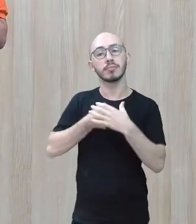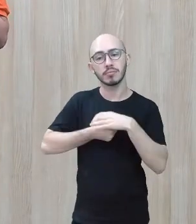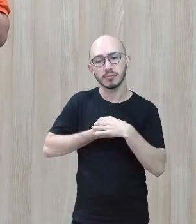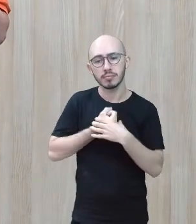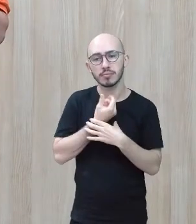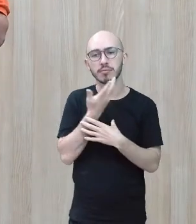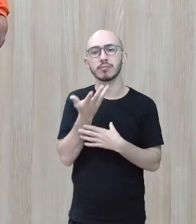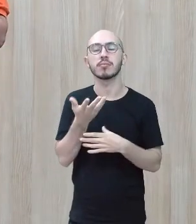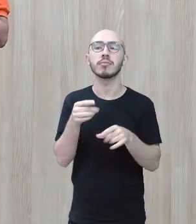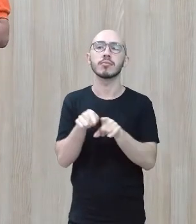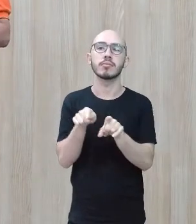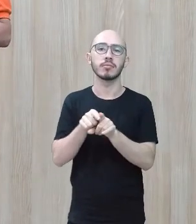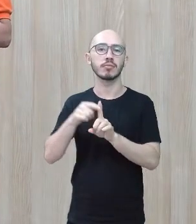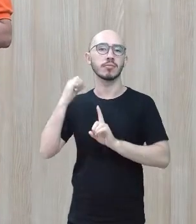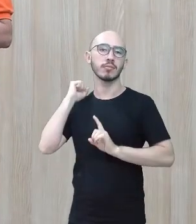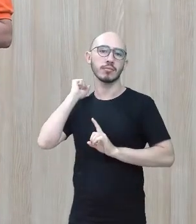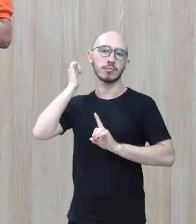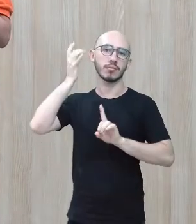ela relata